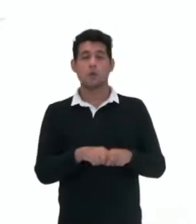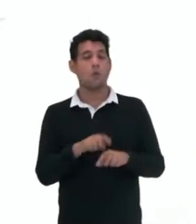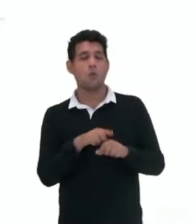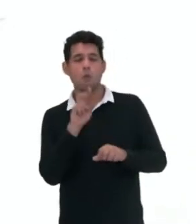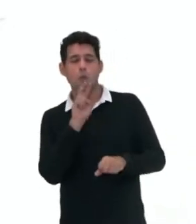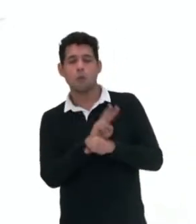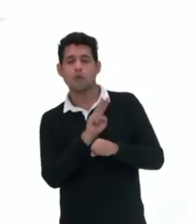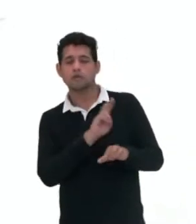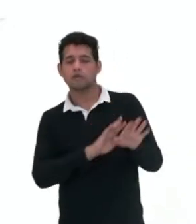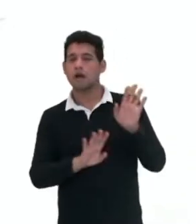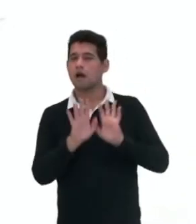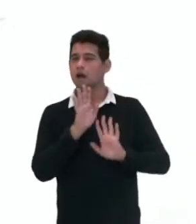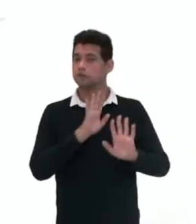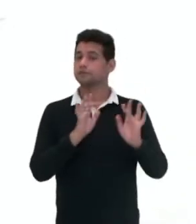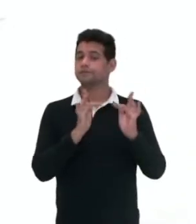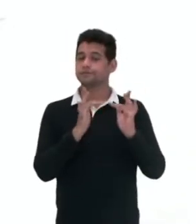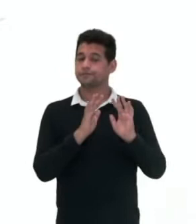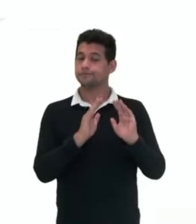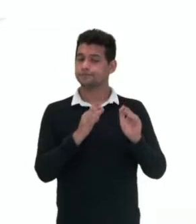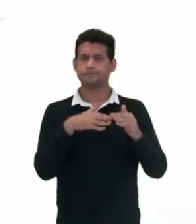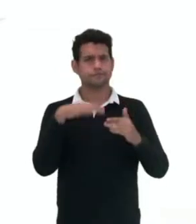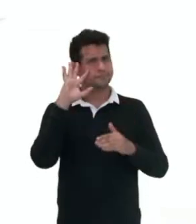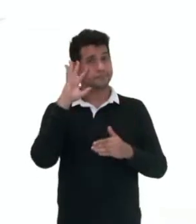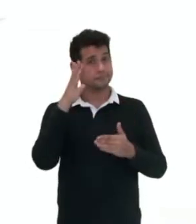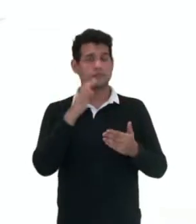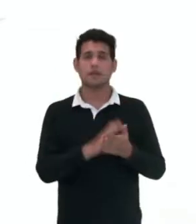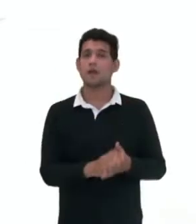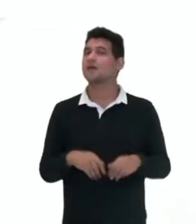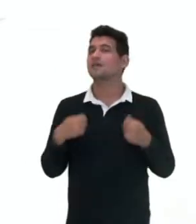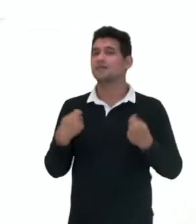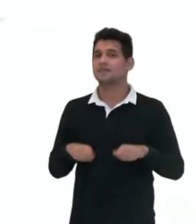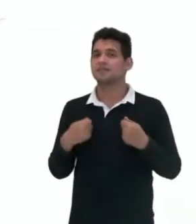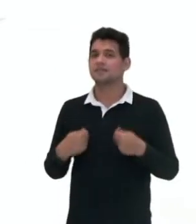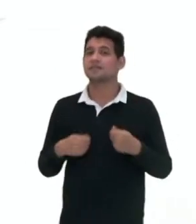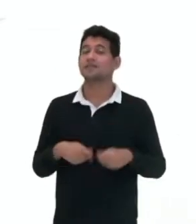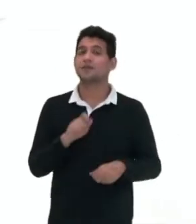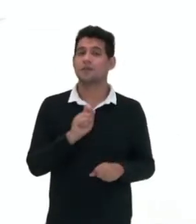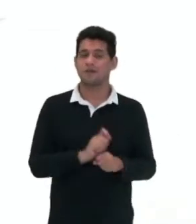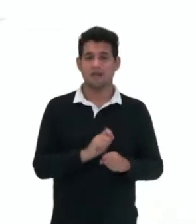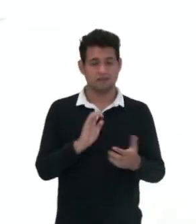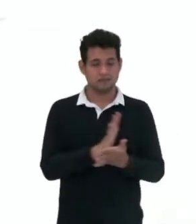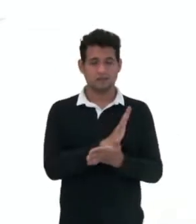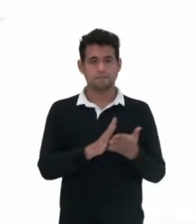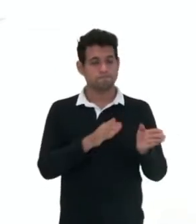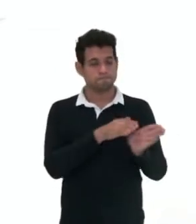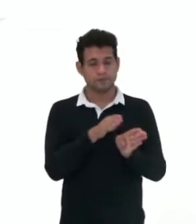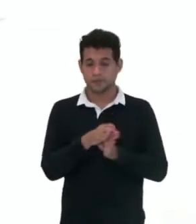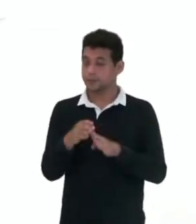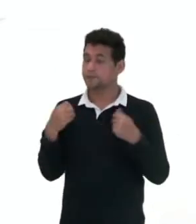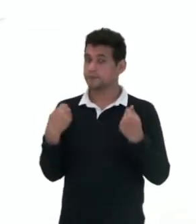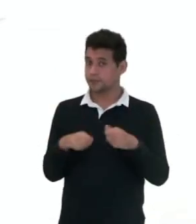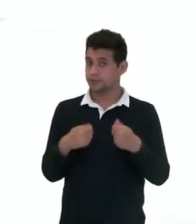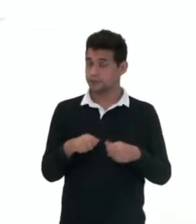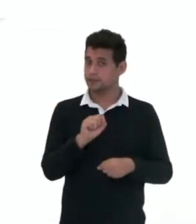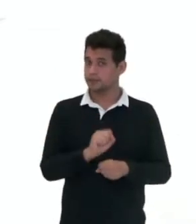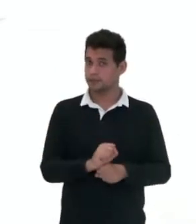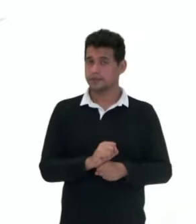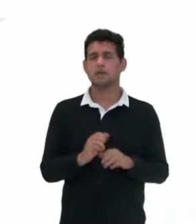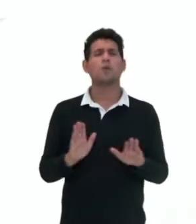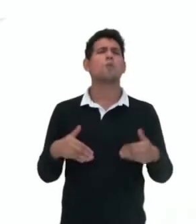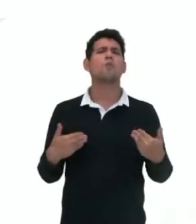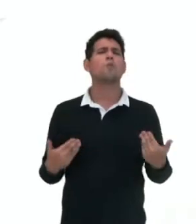problemas de saúde relacionados a essas ocorrências, devem seguir determinadas orientações.